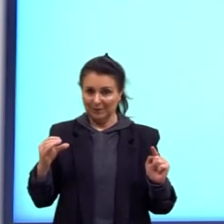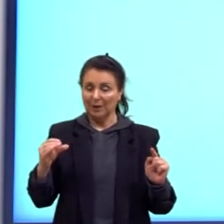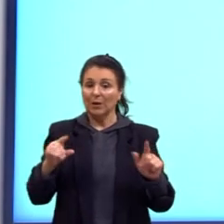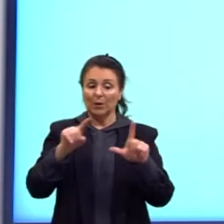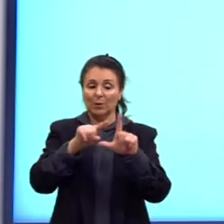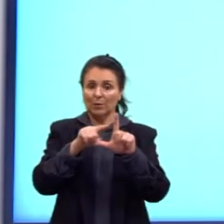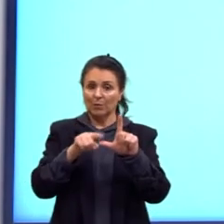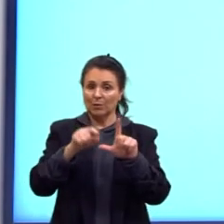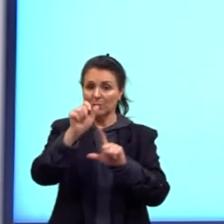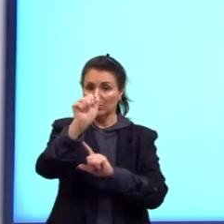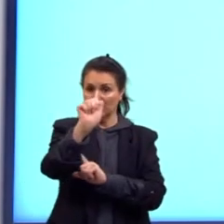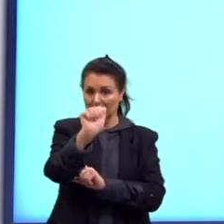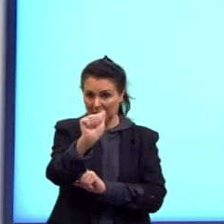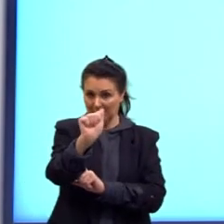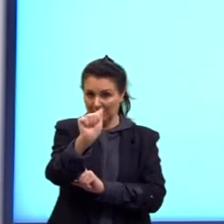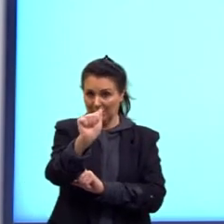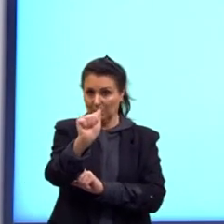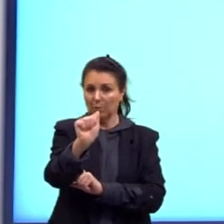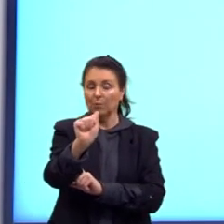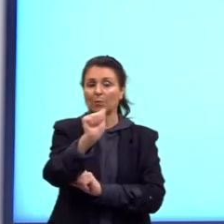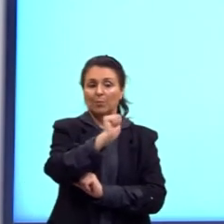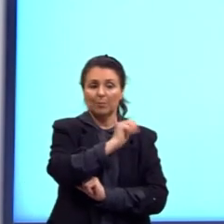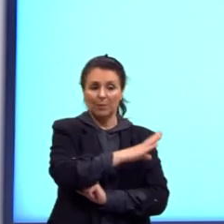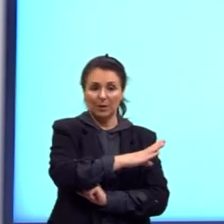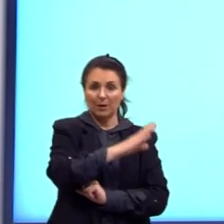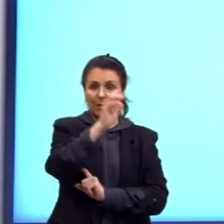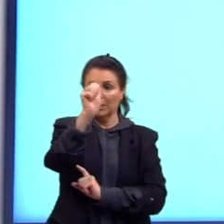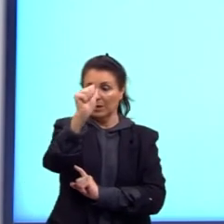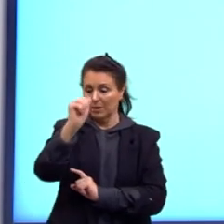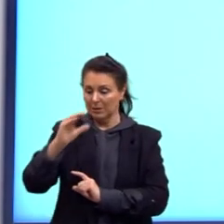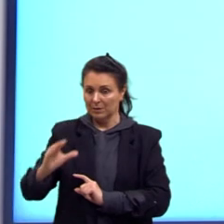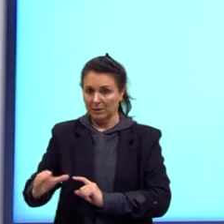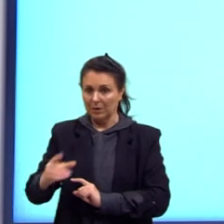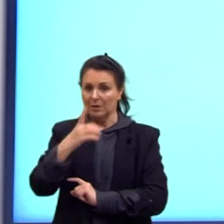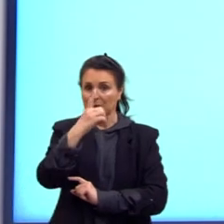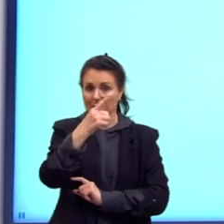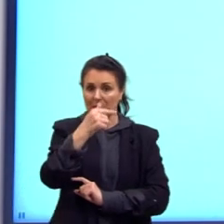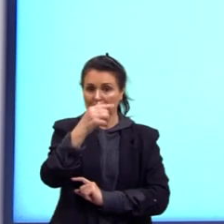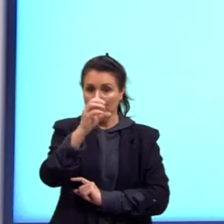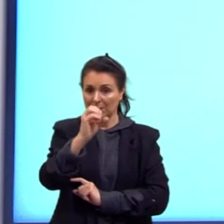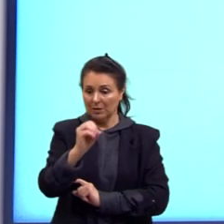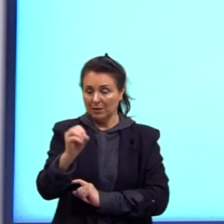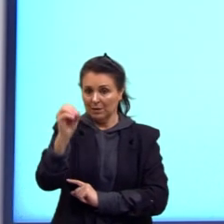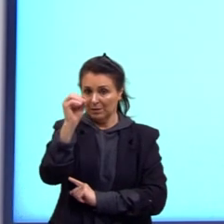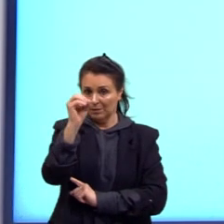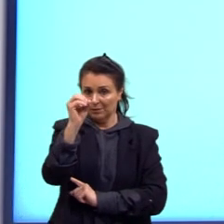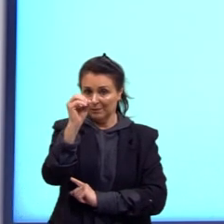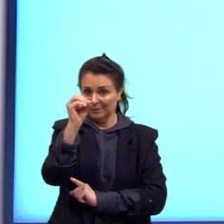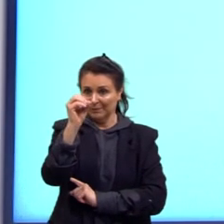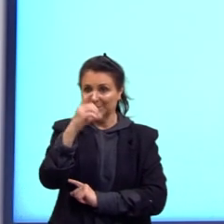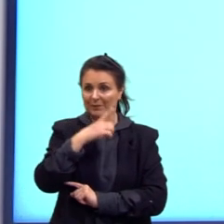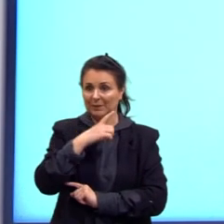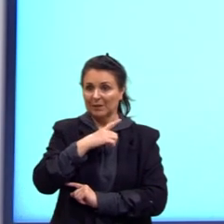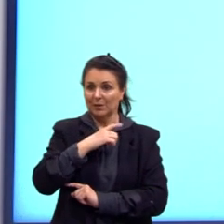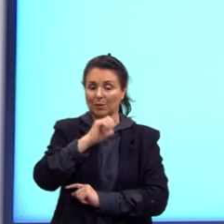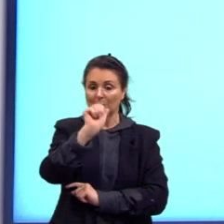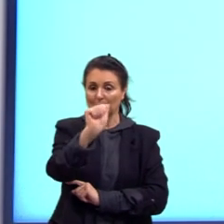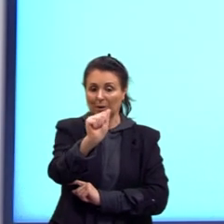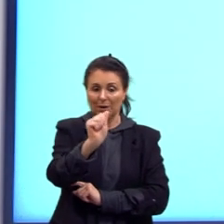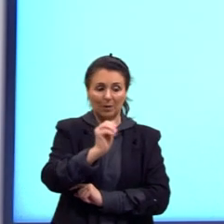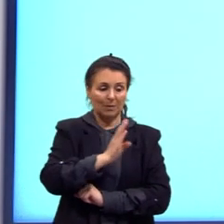ângulo a ou ângulo b a c ele tem medida de 170 graus então Aqui nós temos o ângulo A